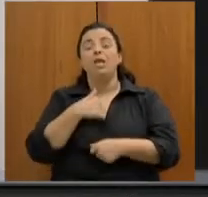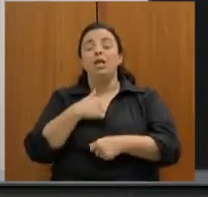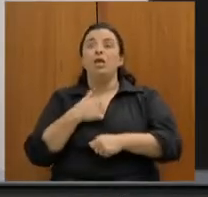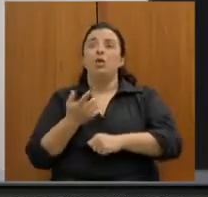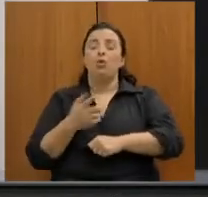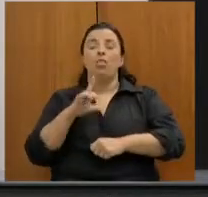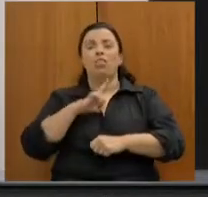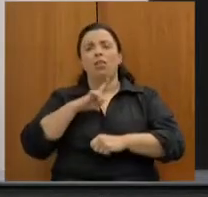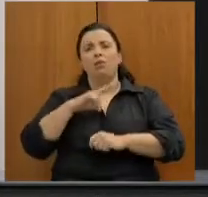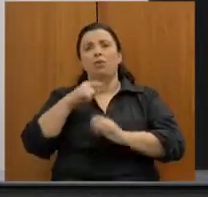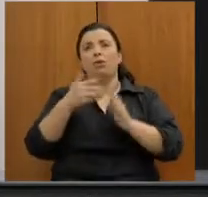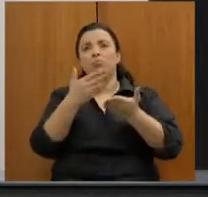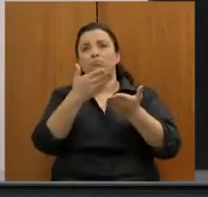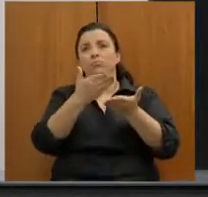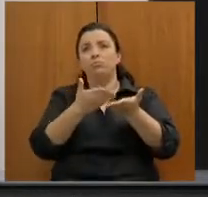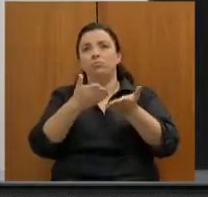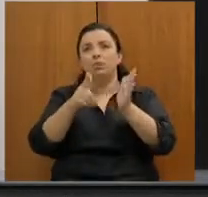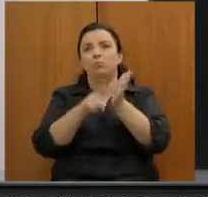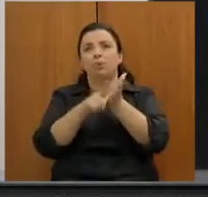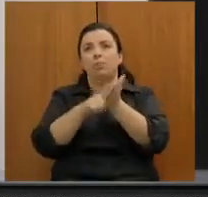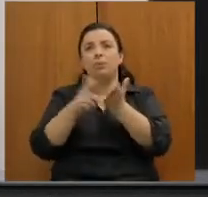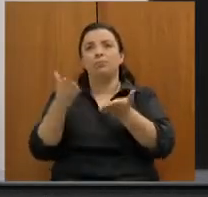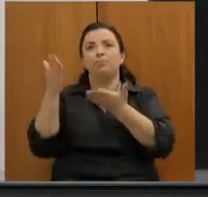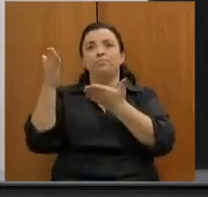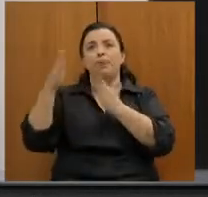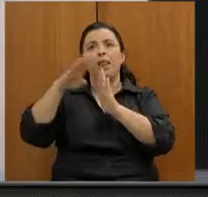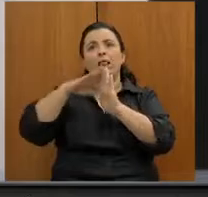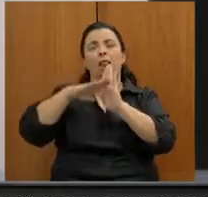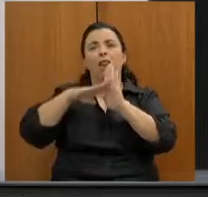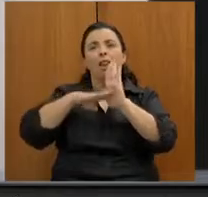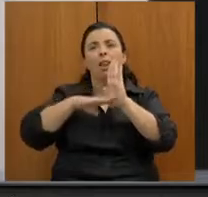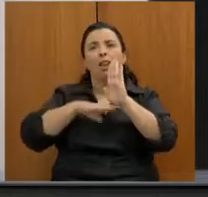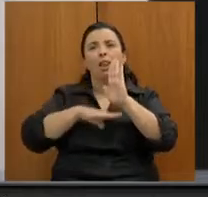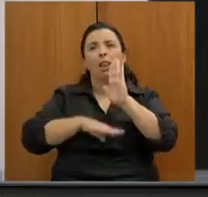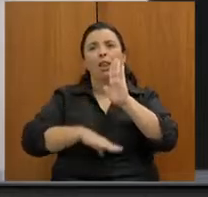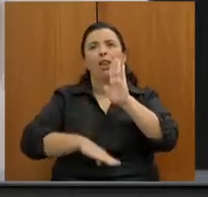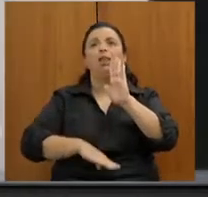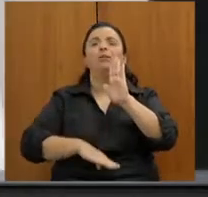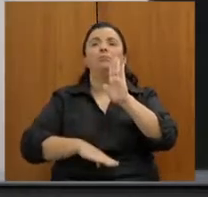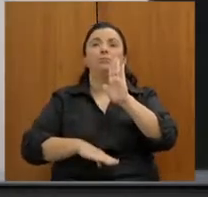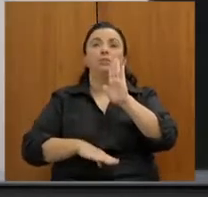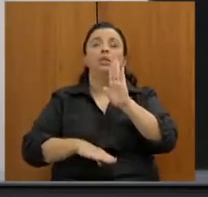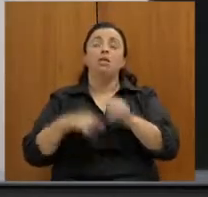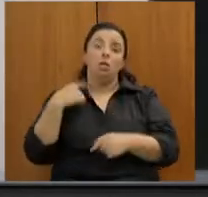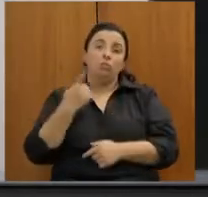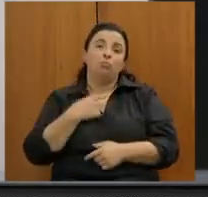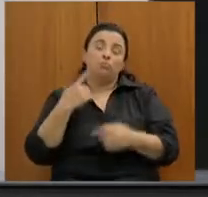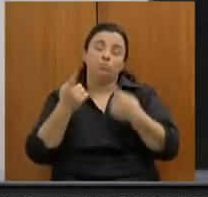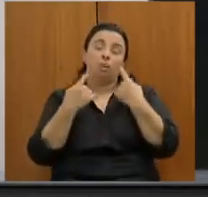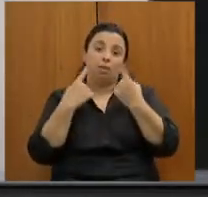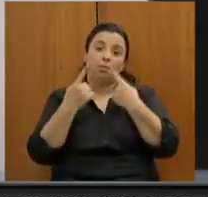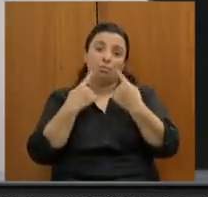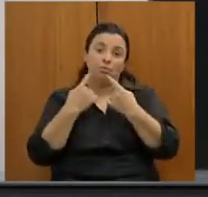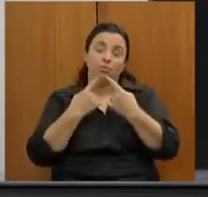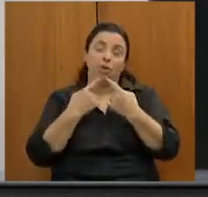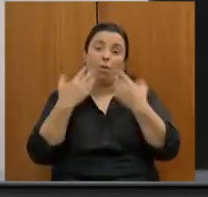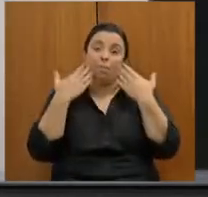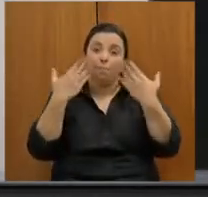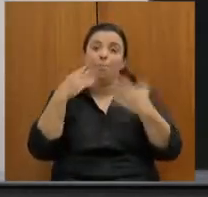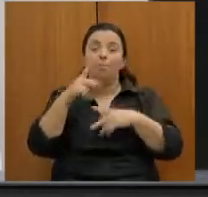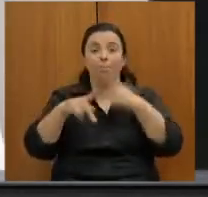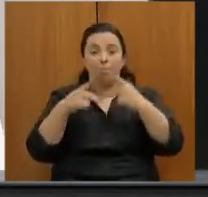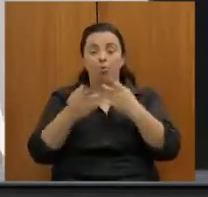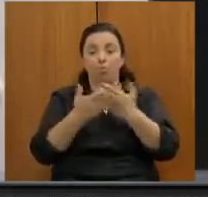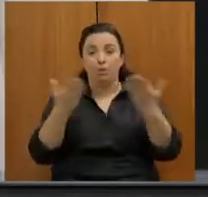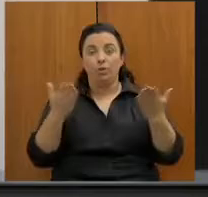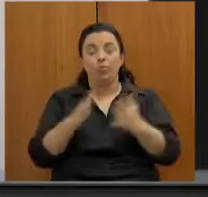relação extensa ao longo do nosso do nosso debate público eu vou